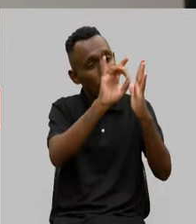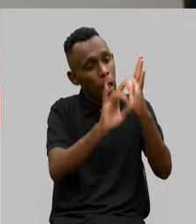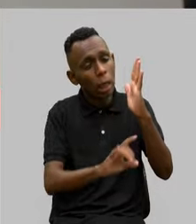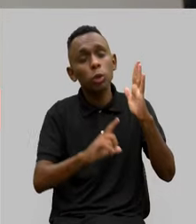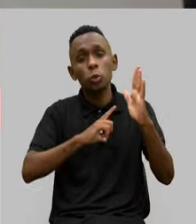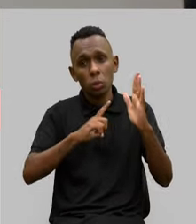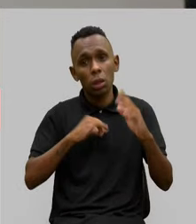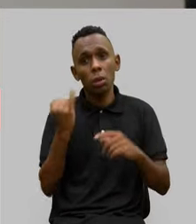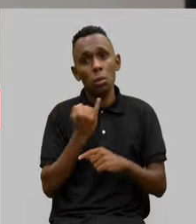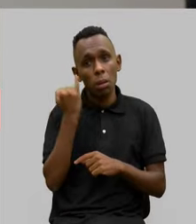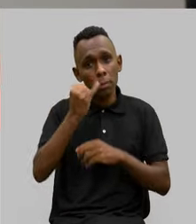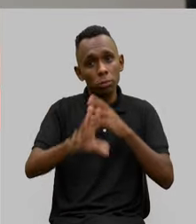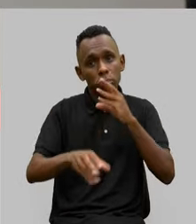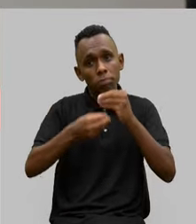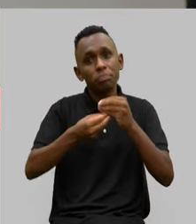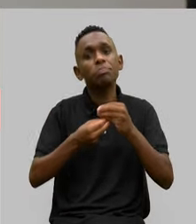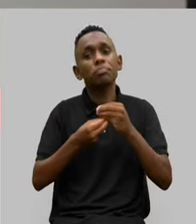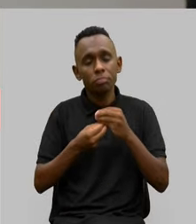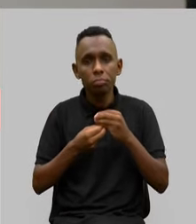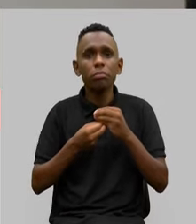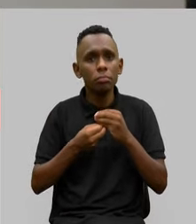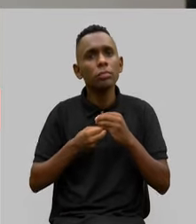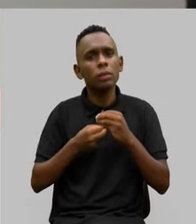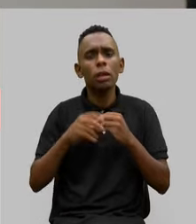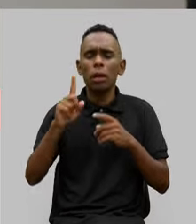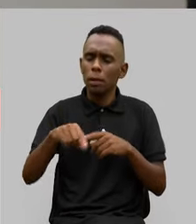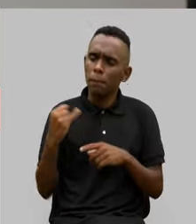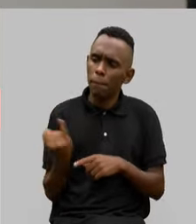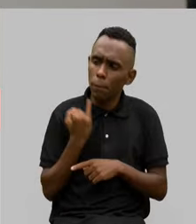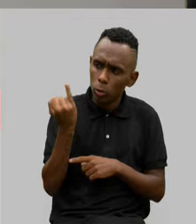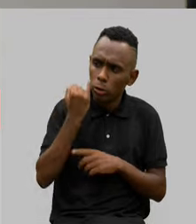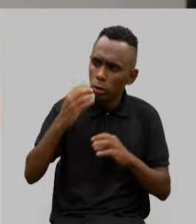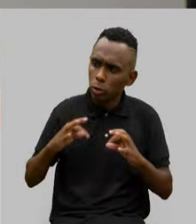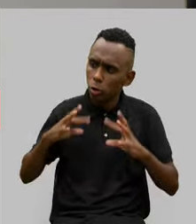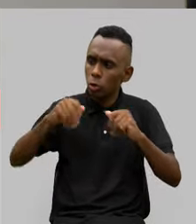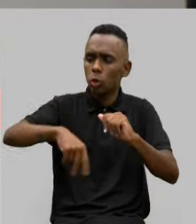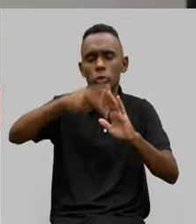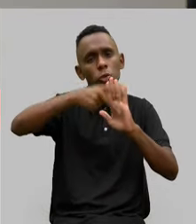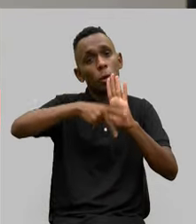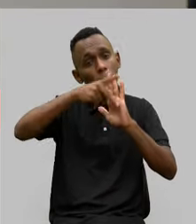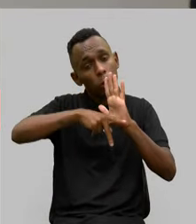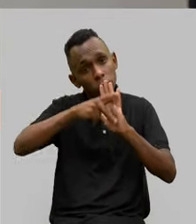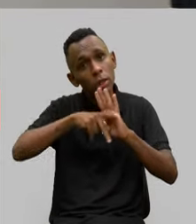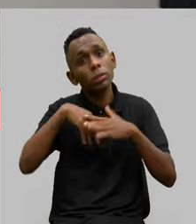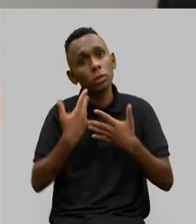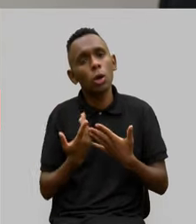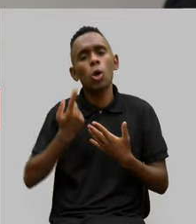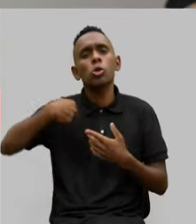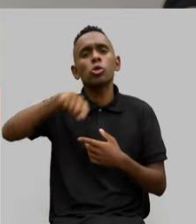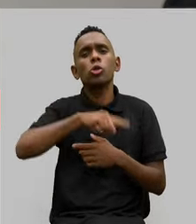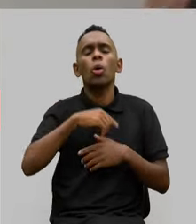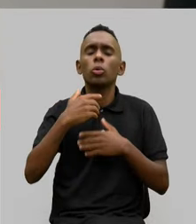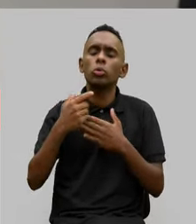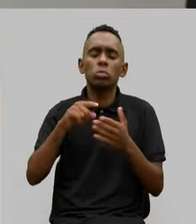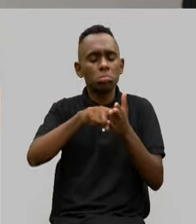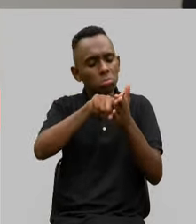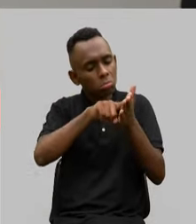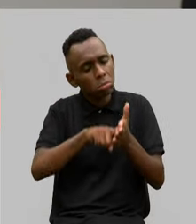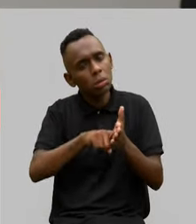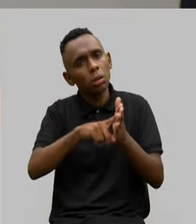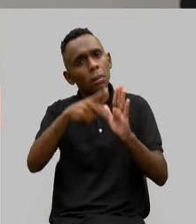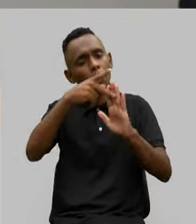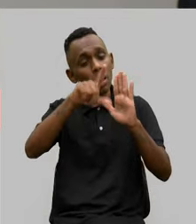né Eh e que eh São importantíssimos ão tem todos os projetos lá eh quando a gente consulta o PL